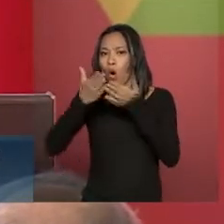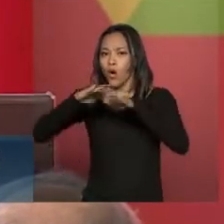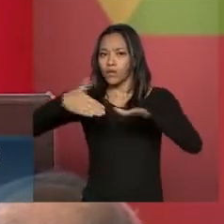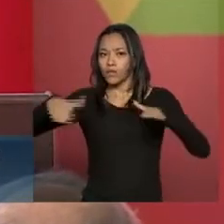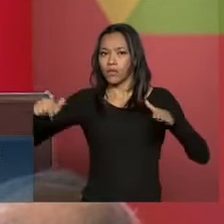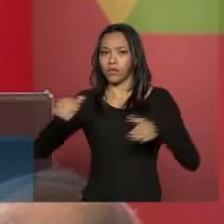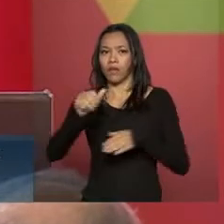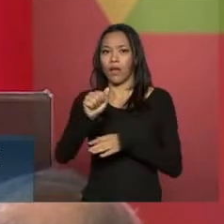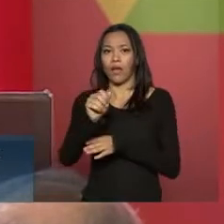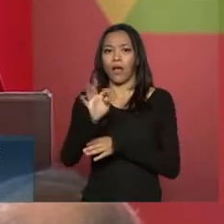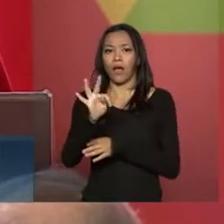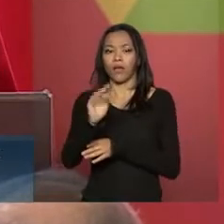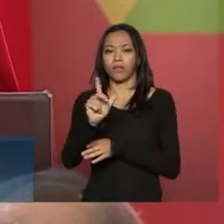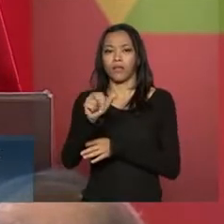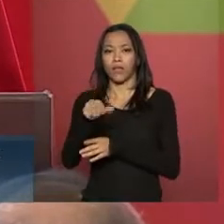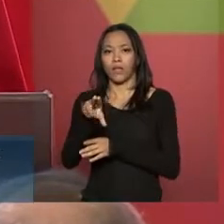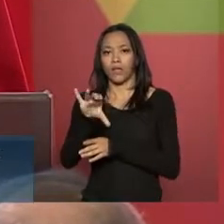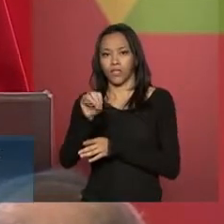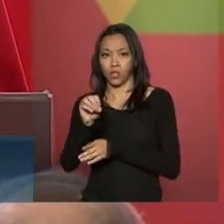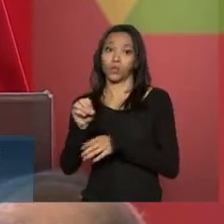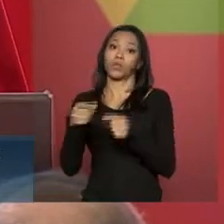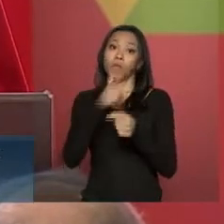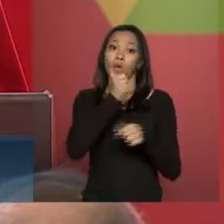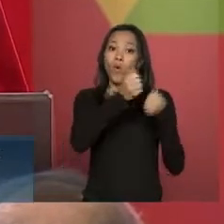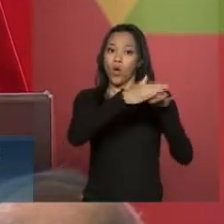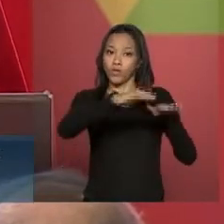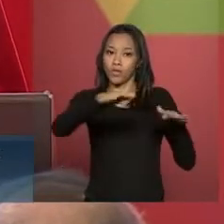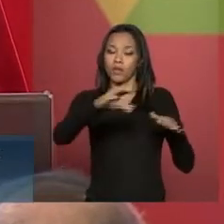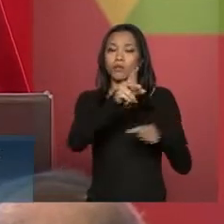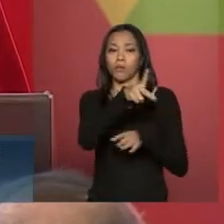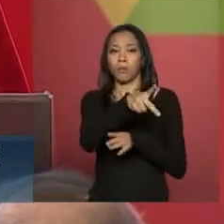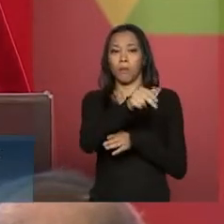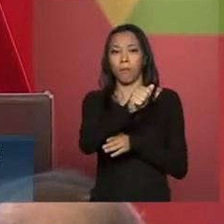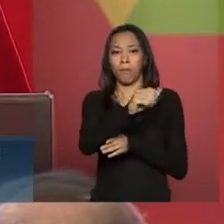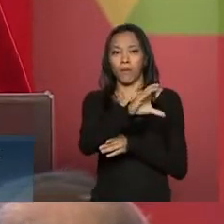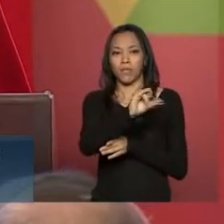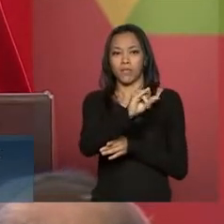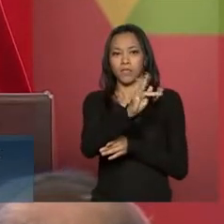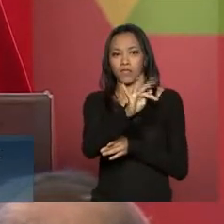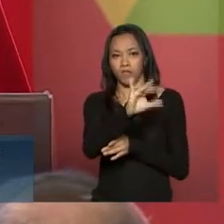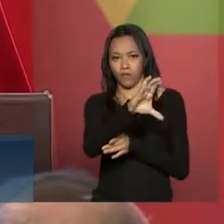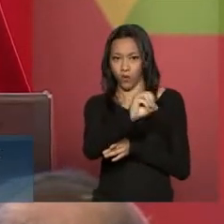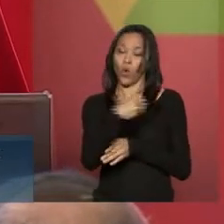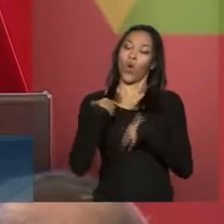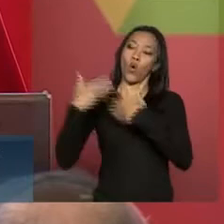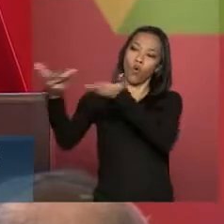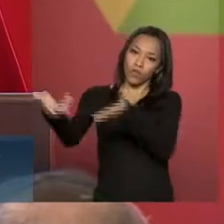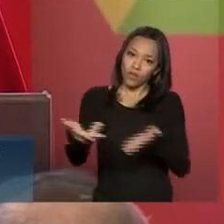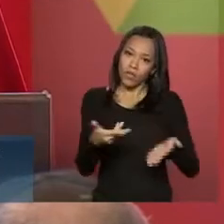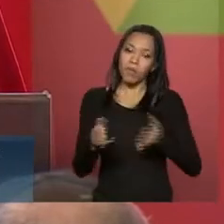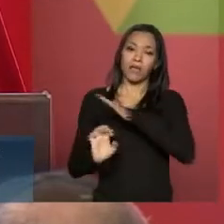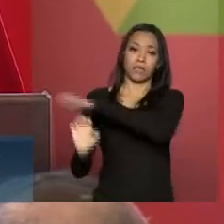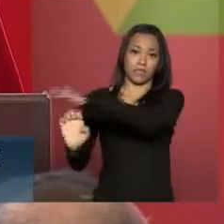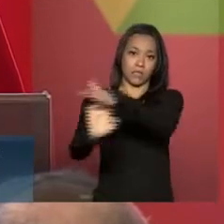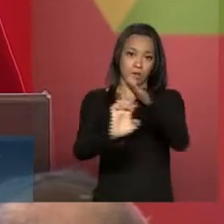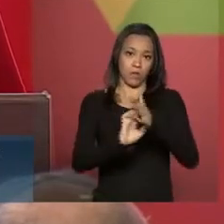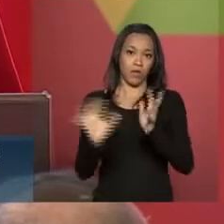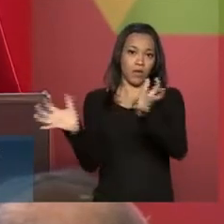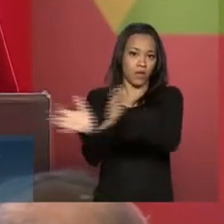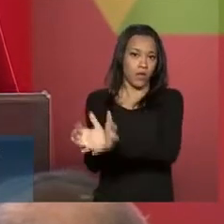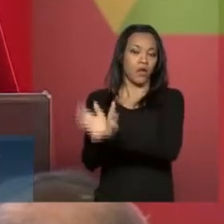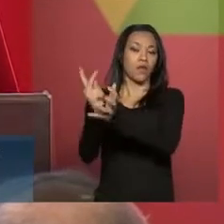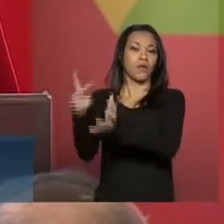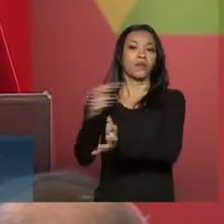Pacífico. Convidamos as empresas chinesas a participarem dessa grande obra, que sairá